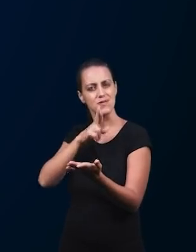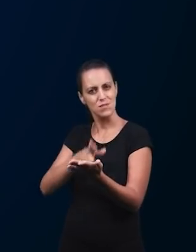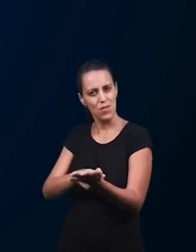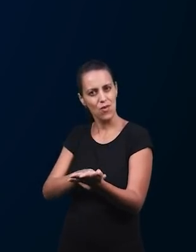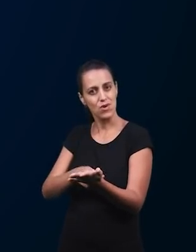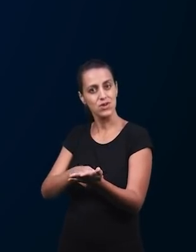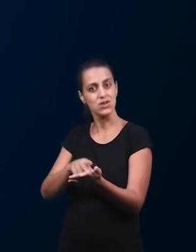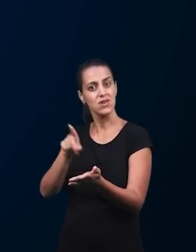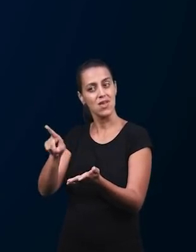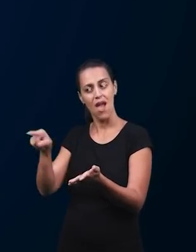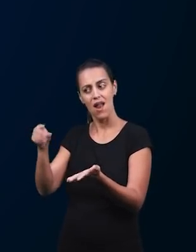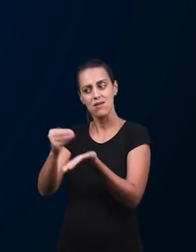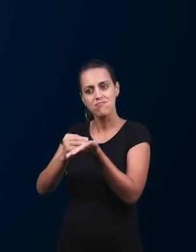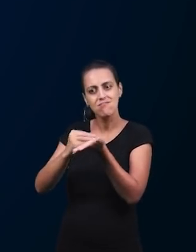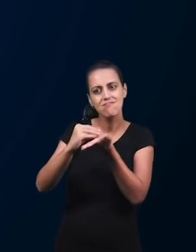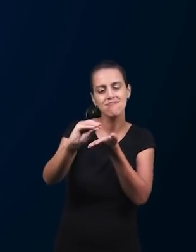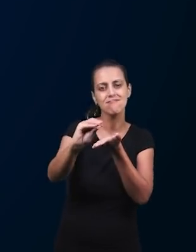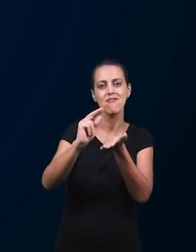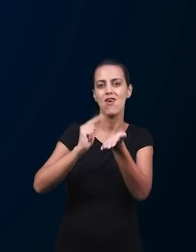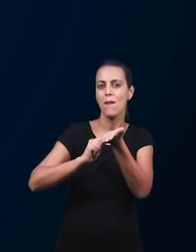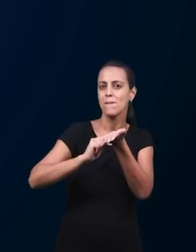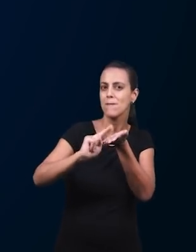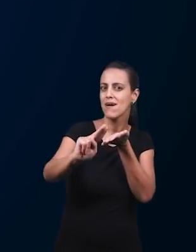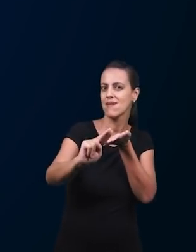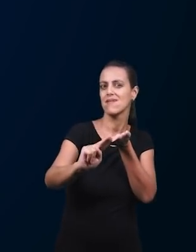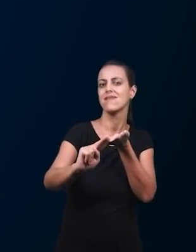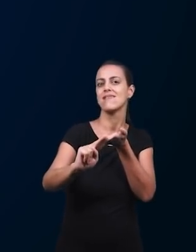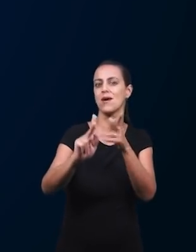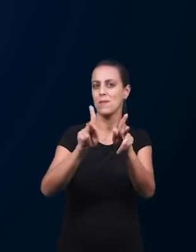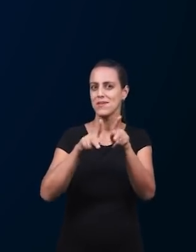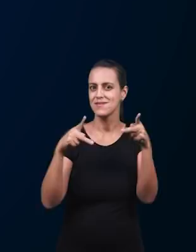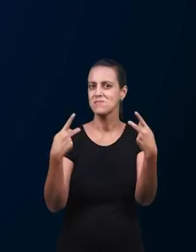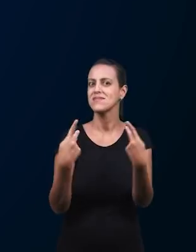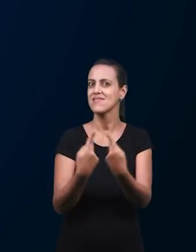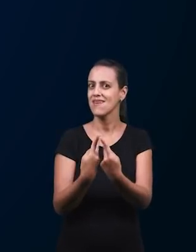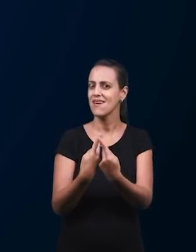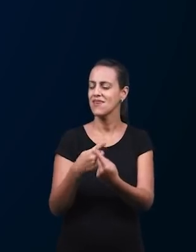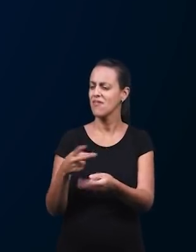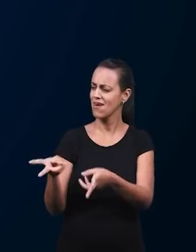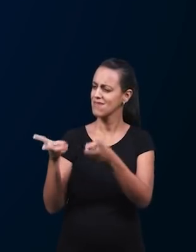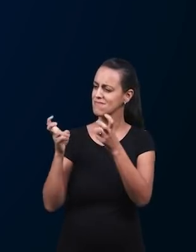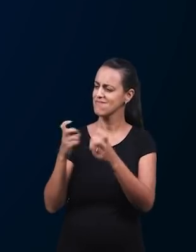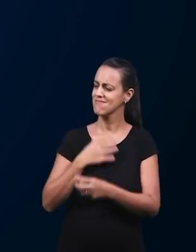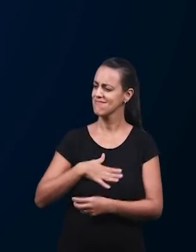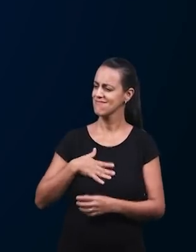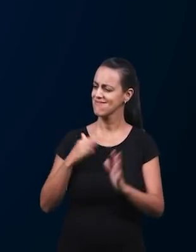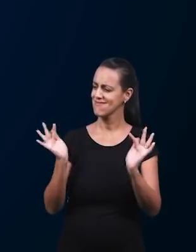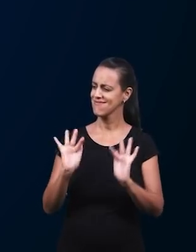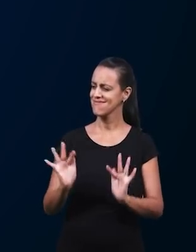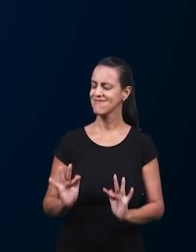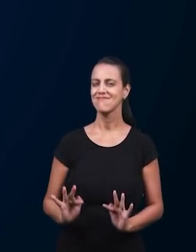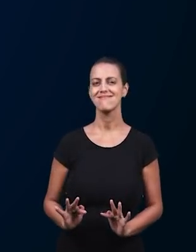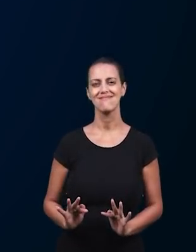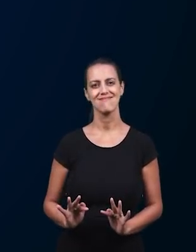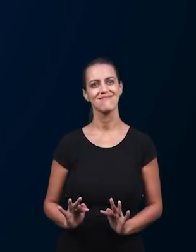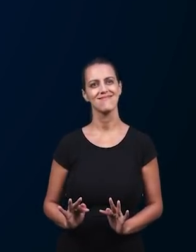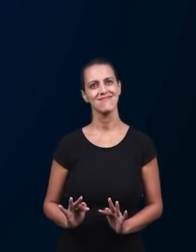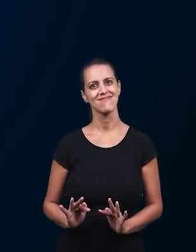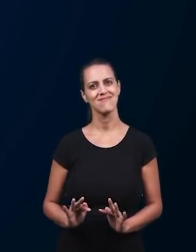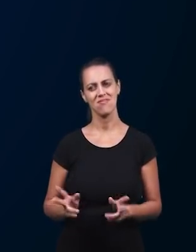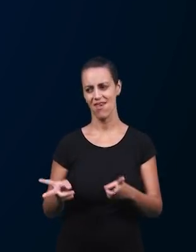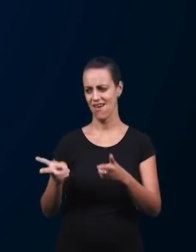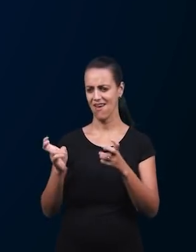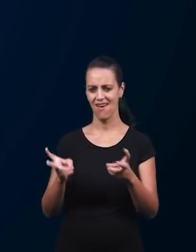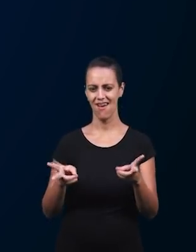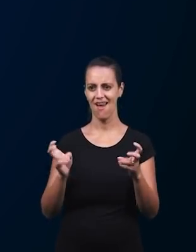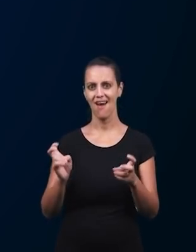a participação delas para o presbitério. Isso tem nos alegrado muito, tem sido uma grande bênção. É notório ver o